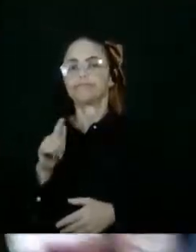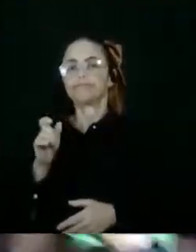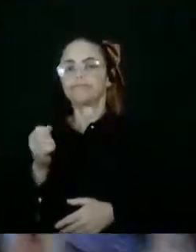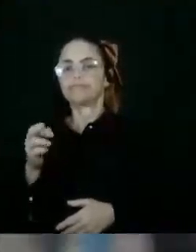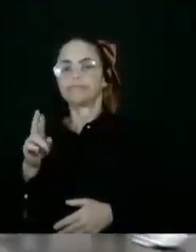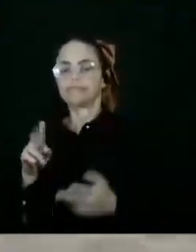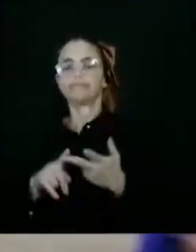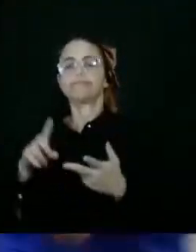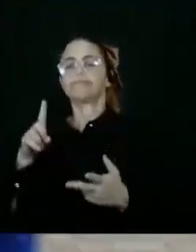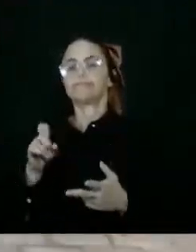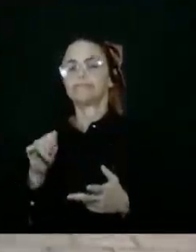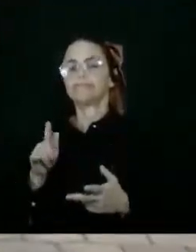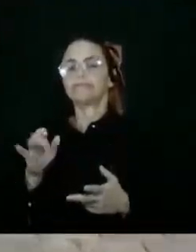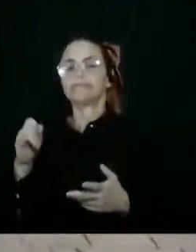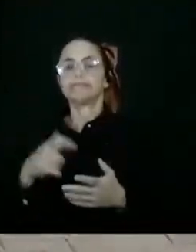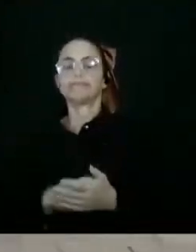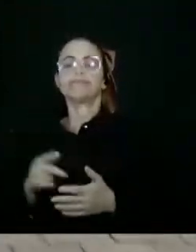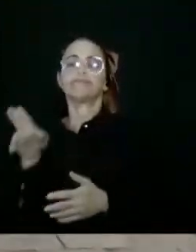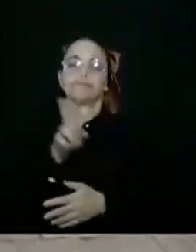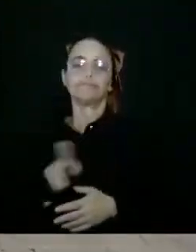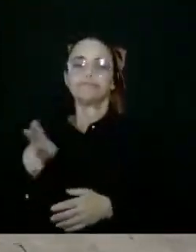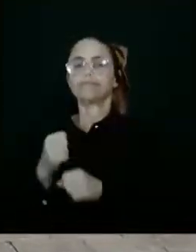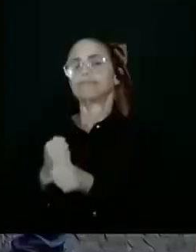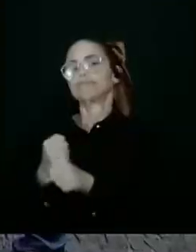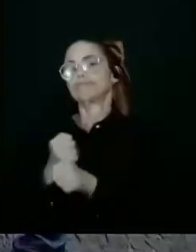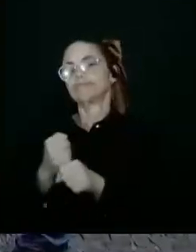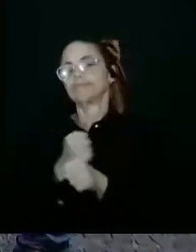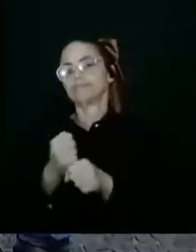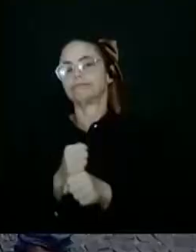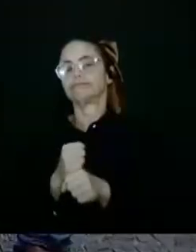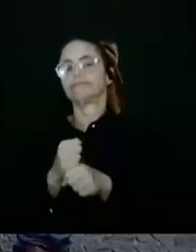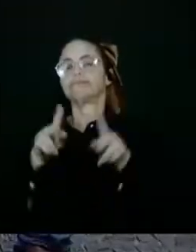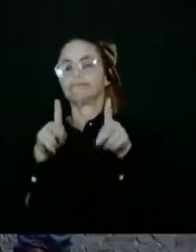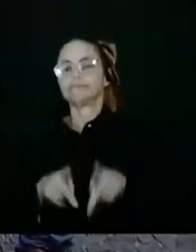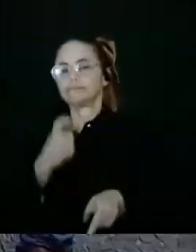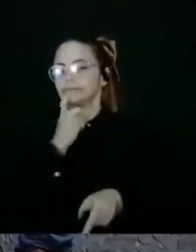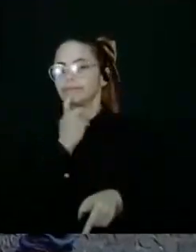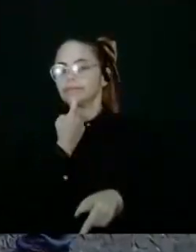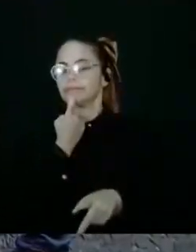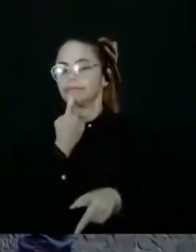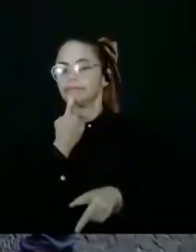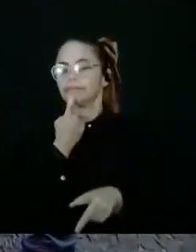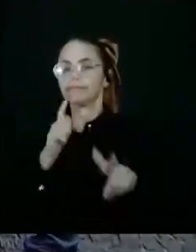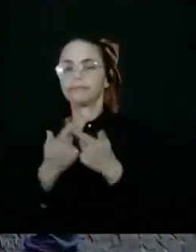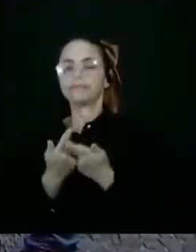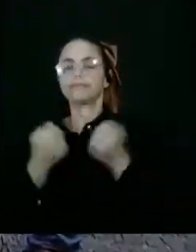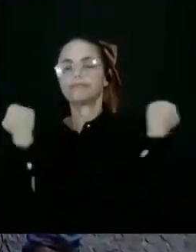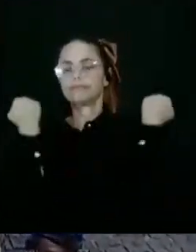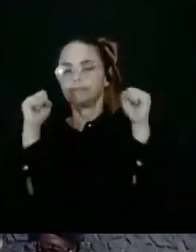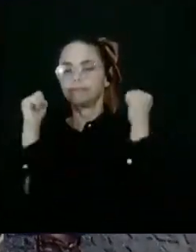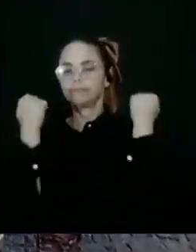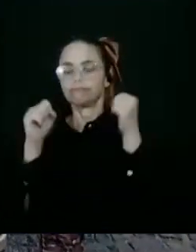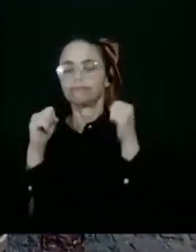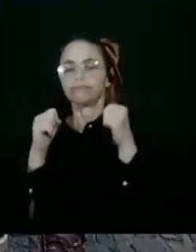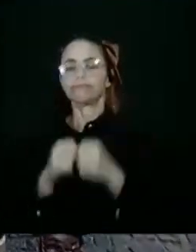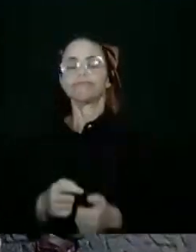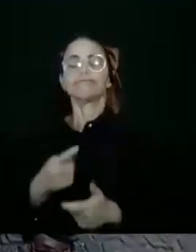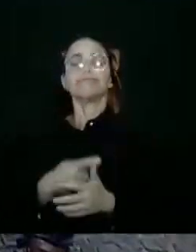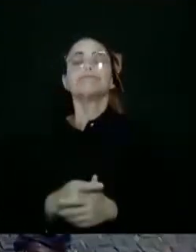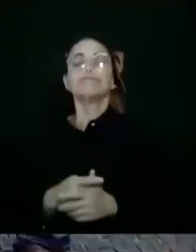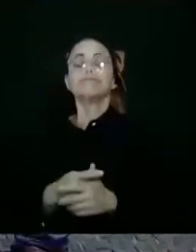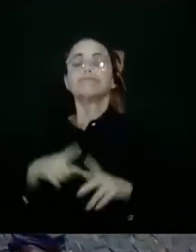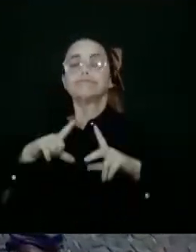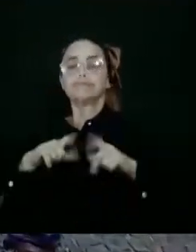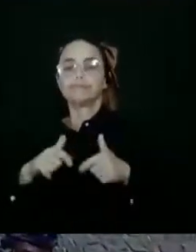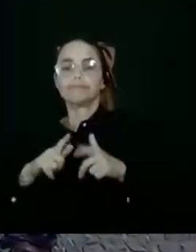espaço é utilizado há anos pela população campineira, especialmente pelo grupo de ginástica oriental, que se reúne 3 vezes